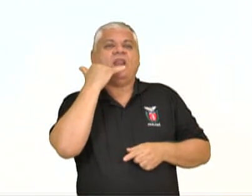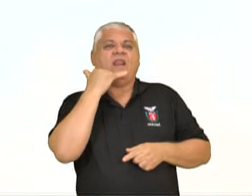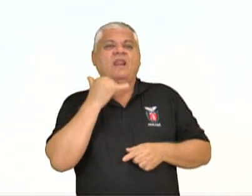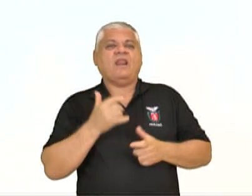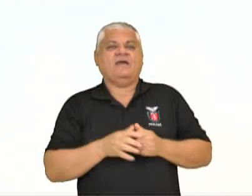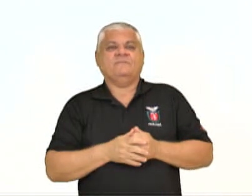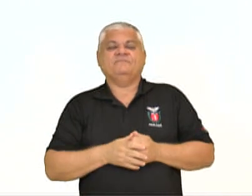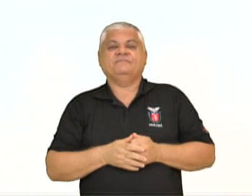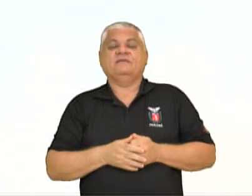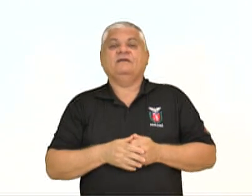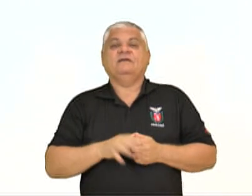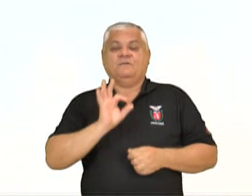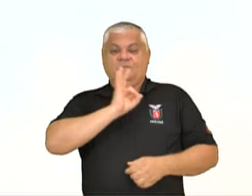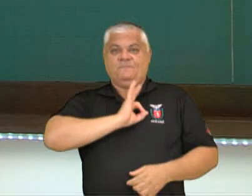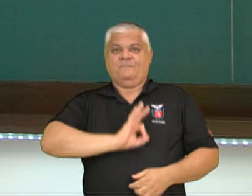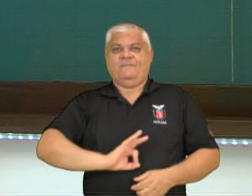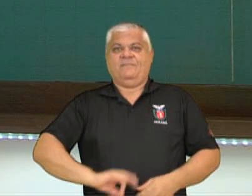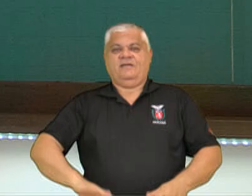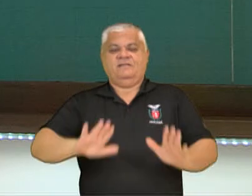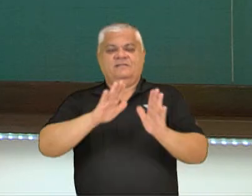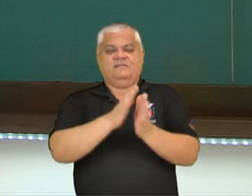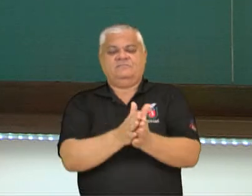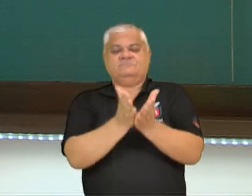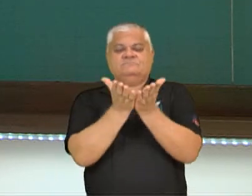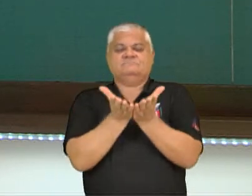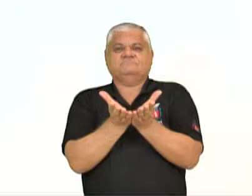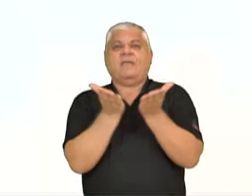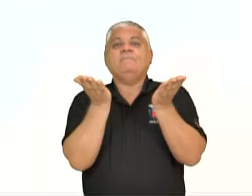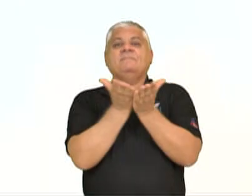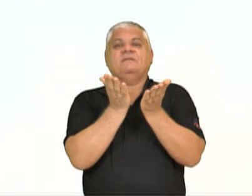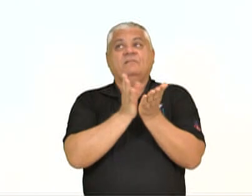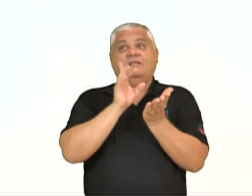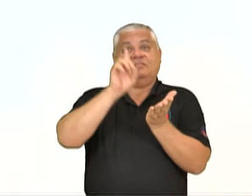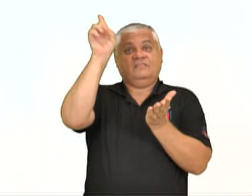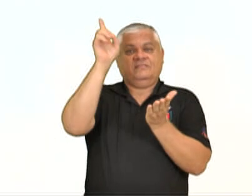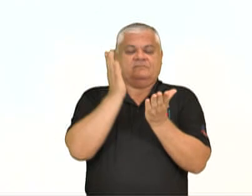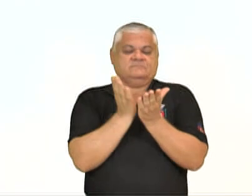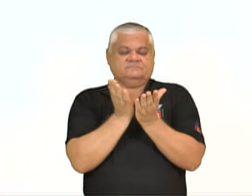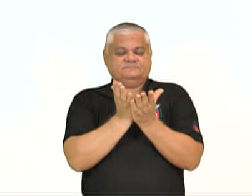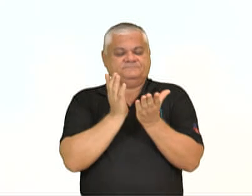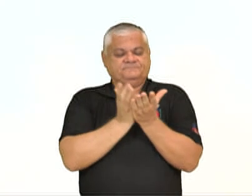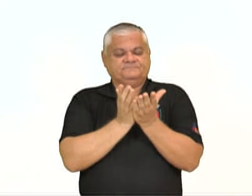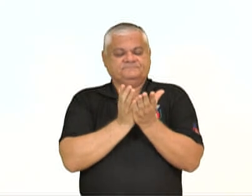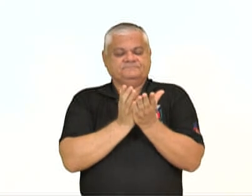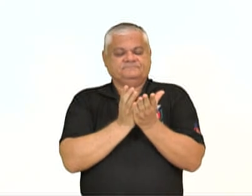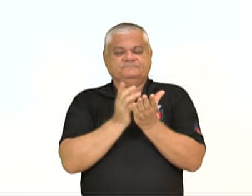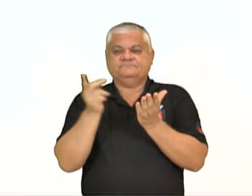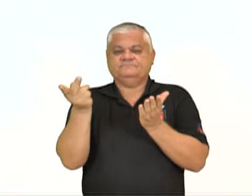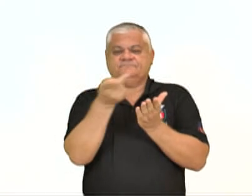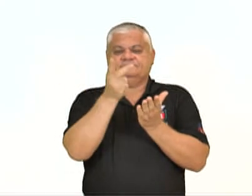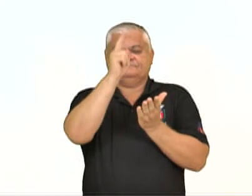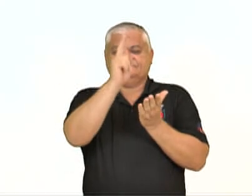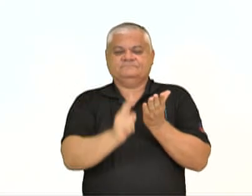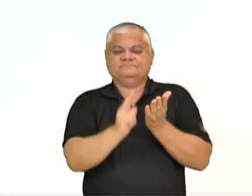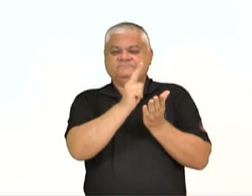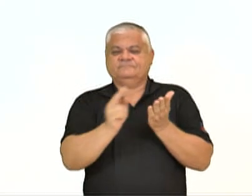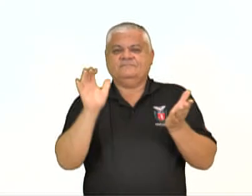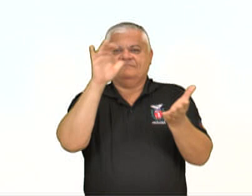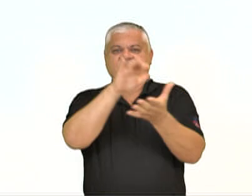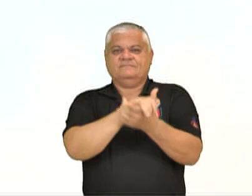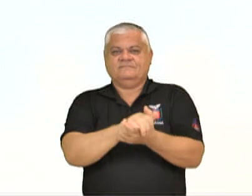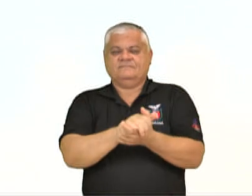está com um livro aberto ali, talvez seja a Bíblia, e o padre diz: eu vos declaro marido e